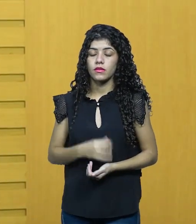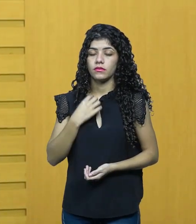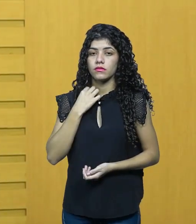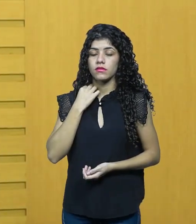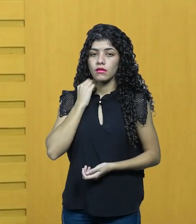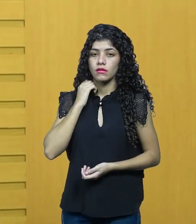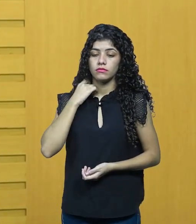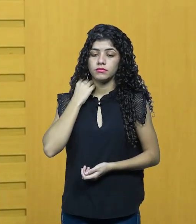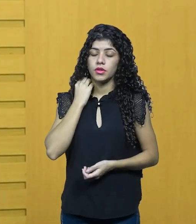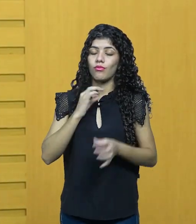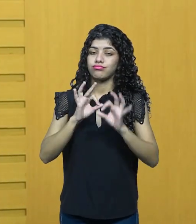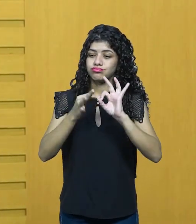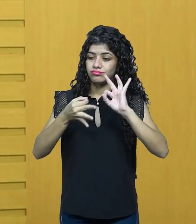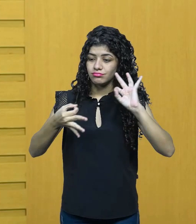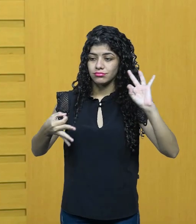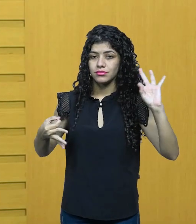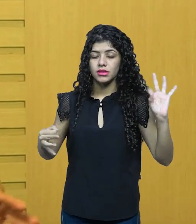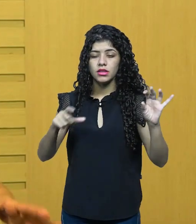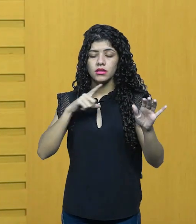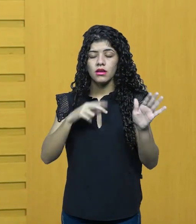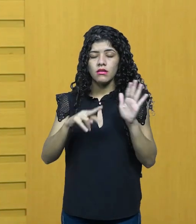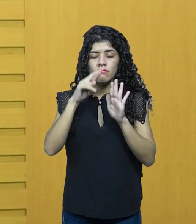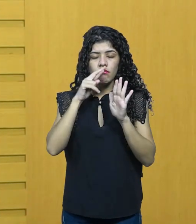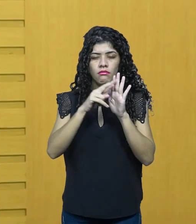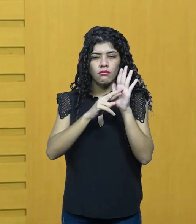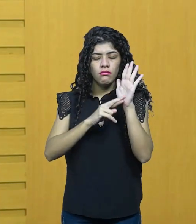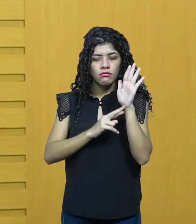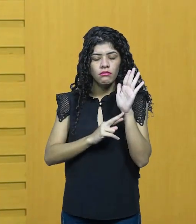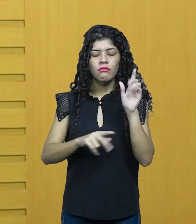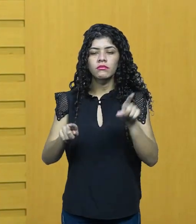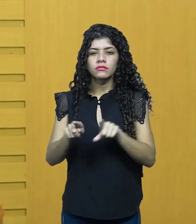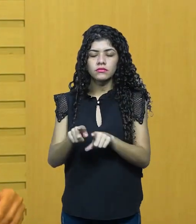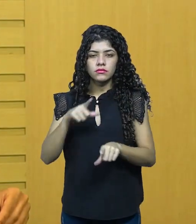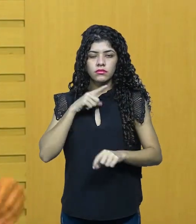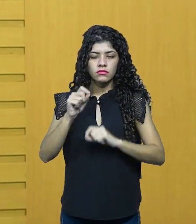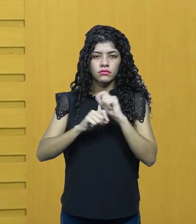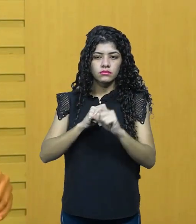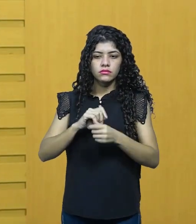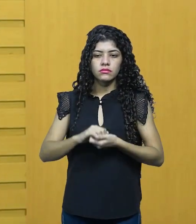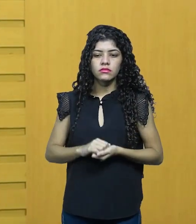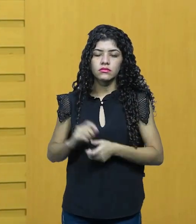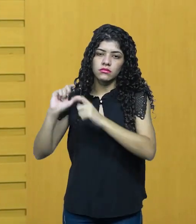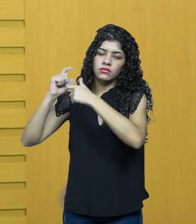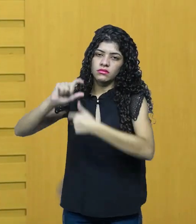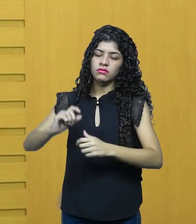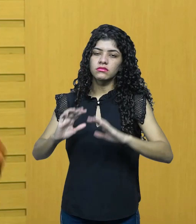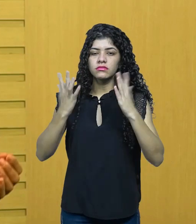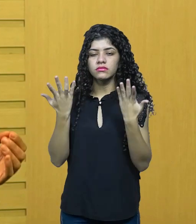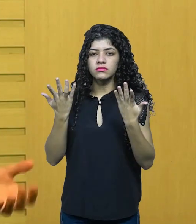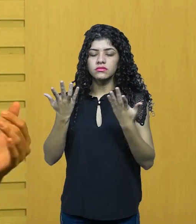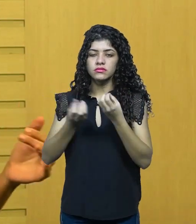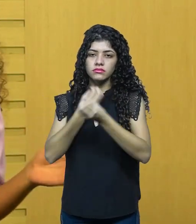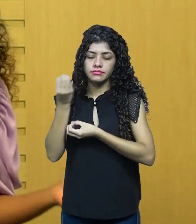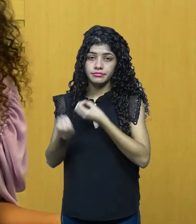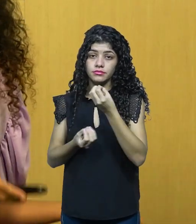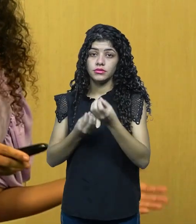é bem extenso. Além das regrinhas, tem um pano de fundo aí de contexto de como é que essas regras